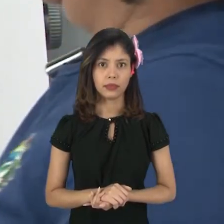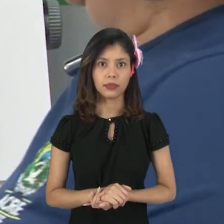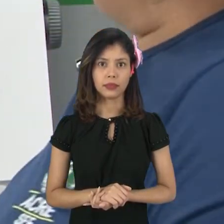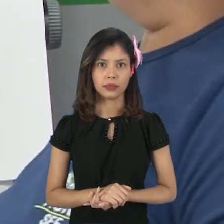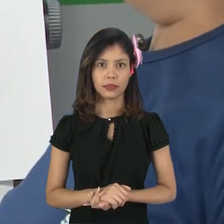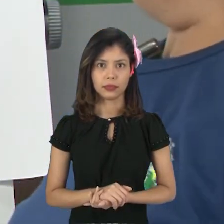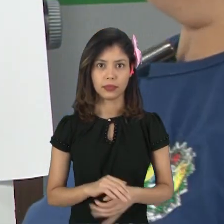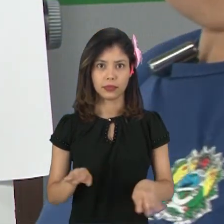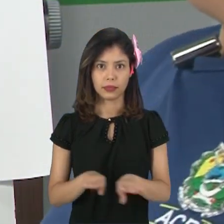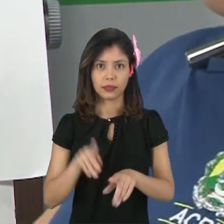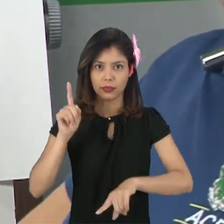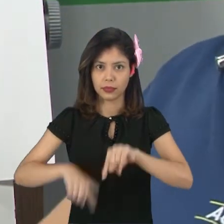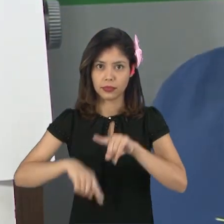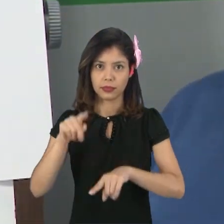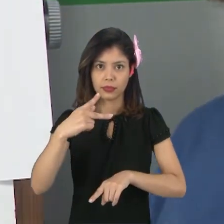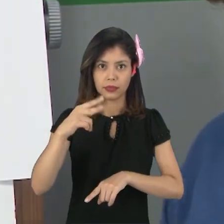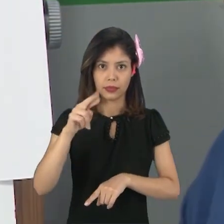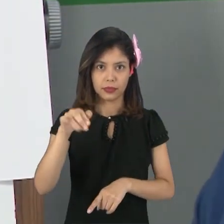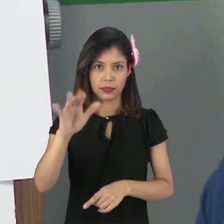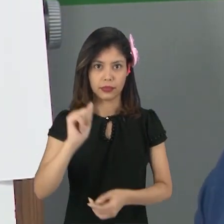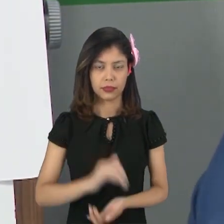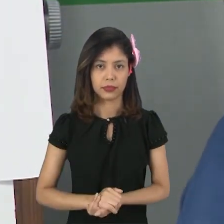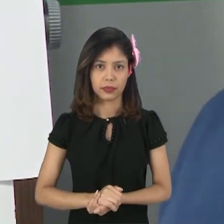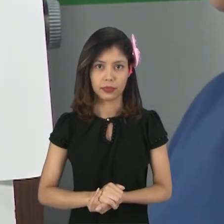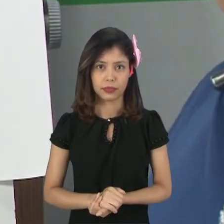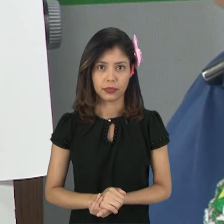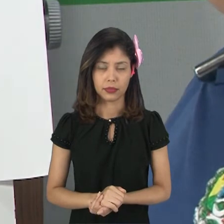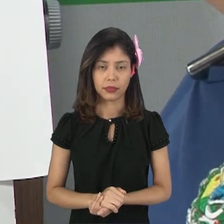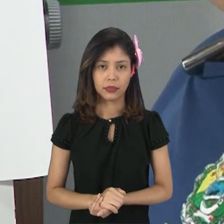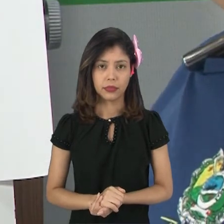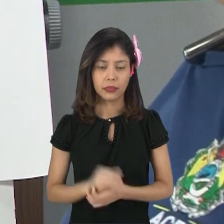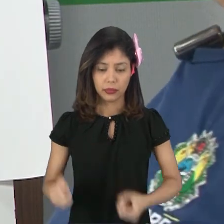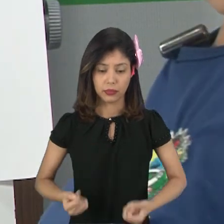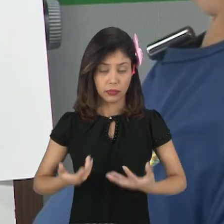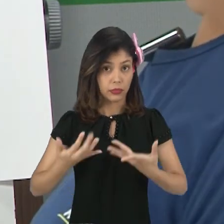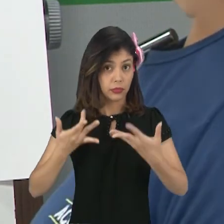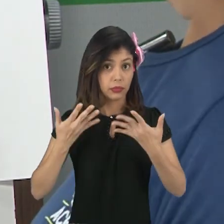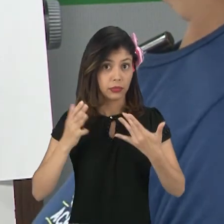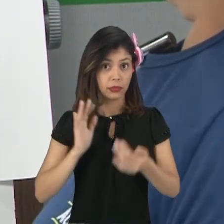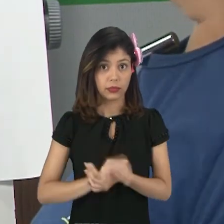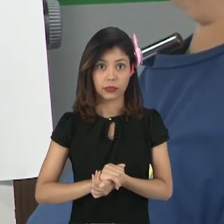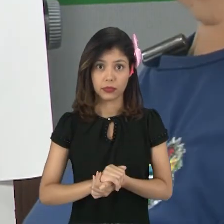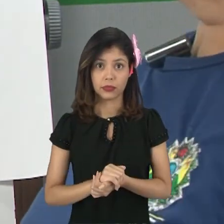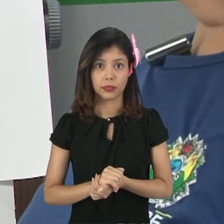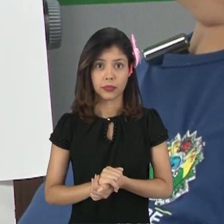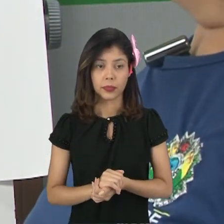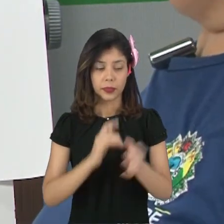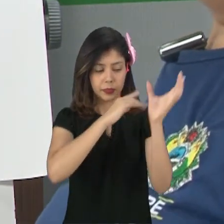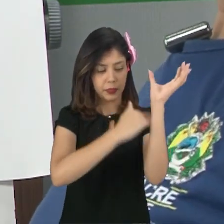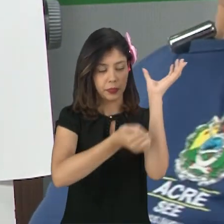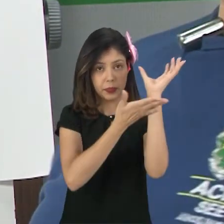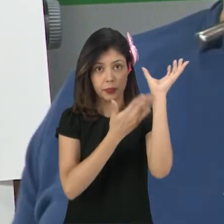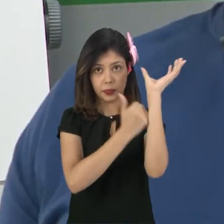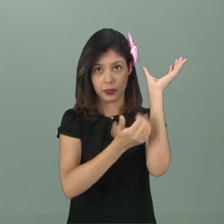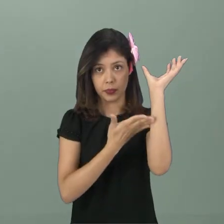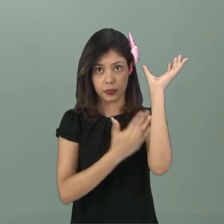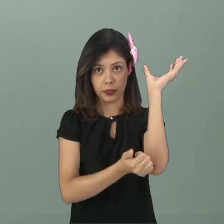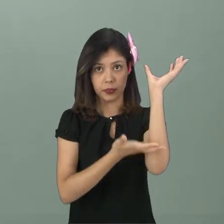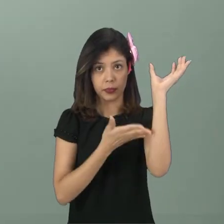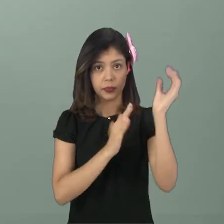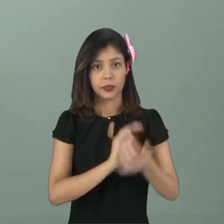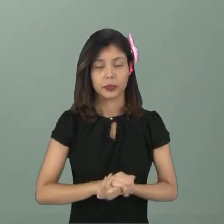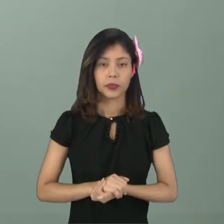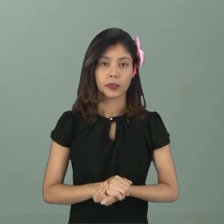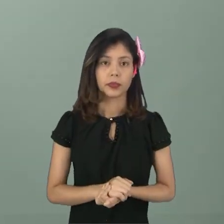Essa é a matéria-prima da borracha, extraída da seringueira, que é o látex,